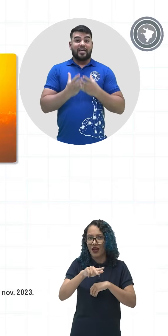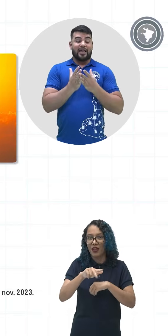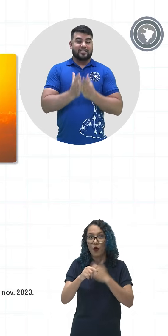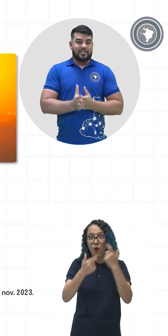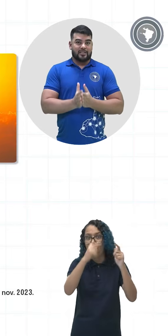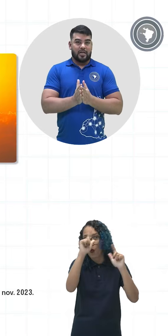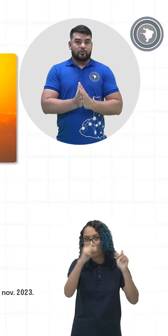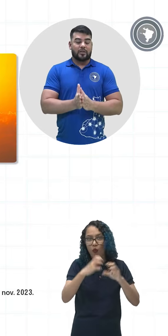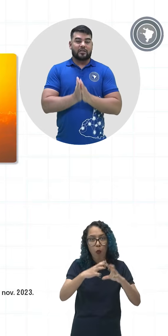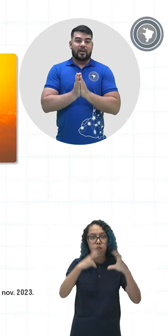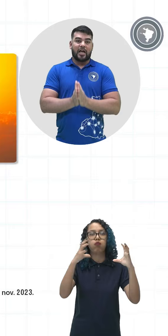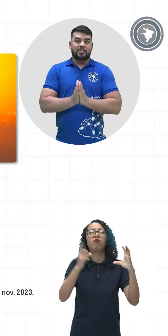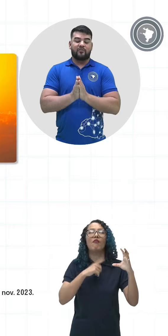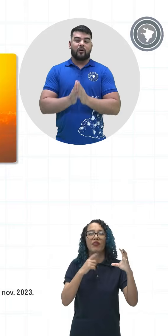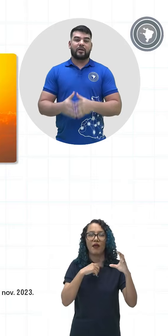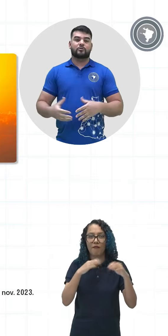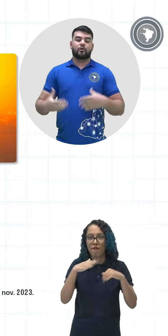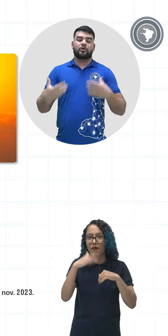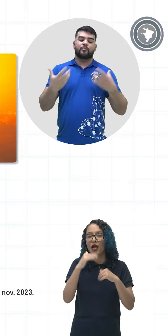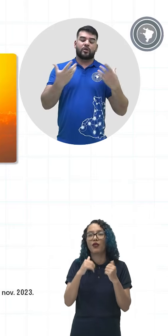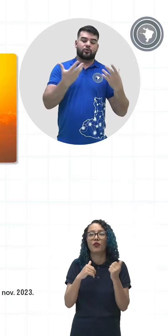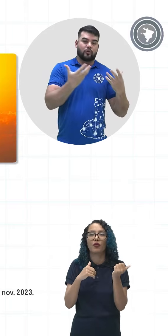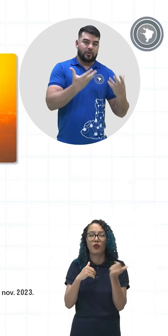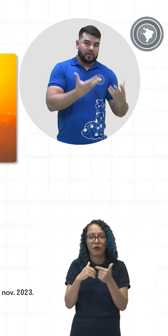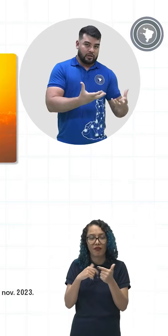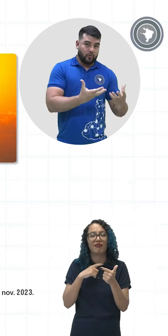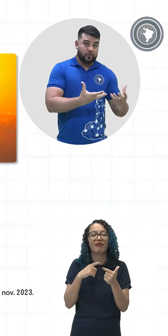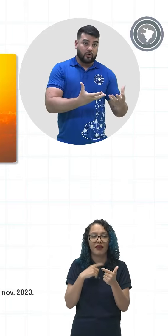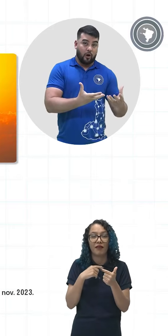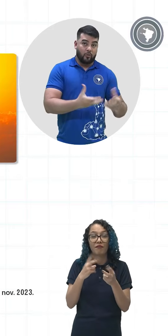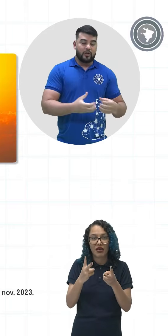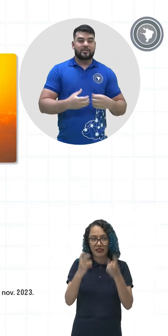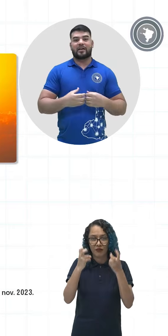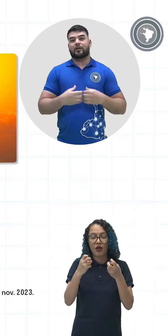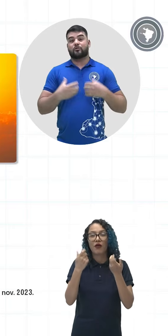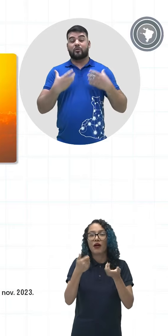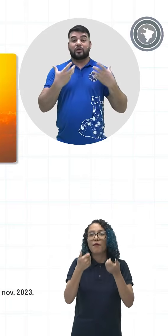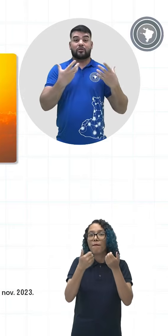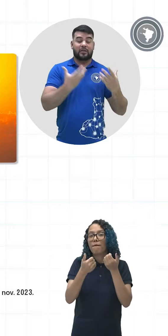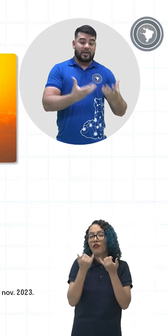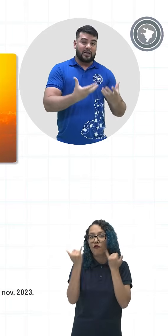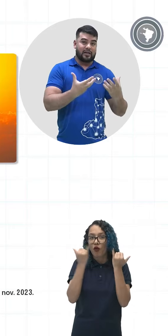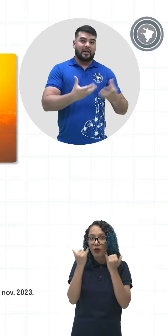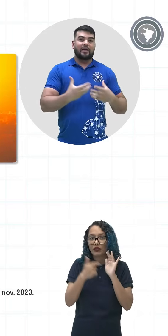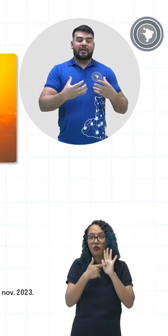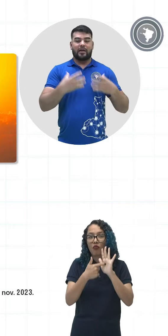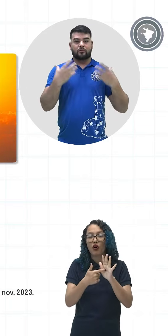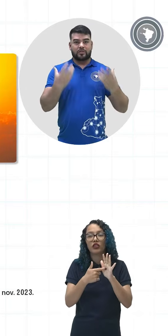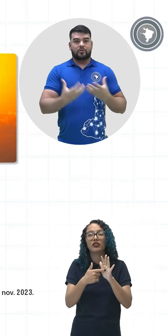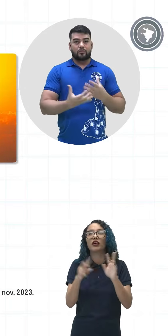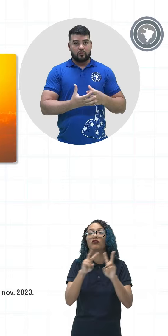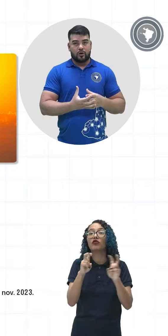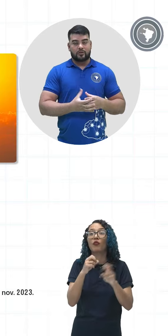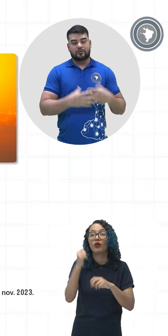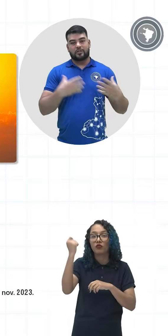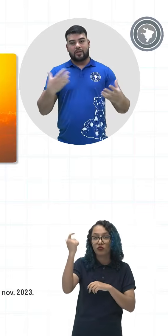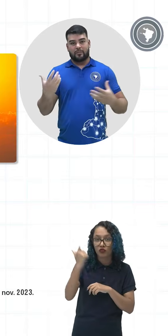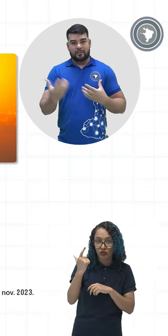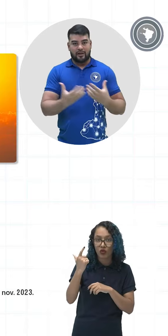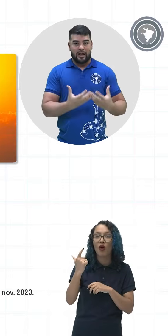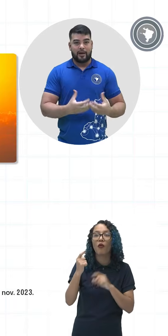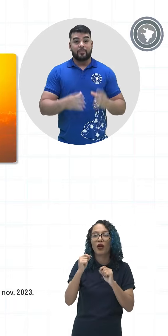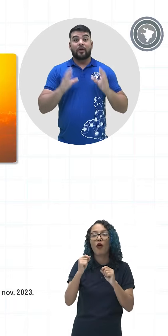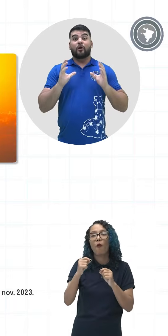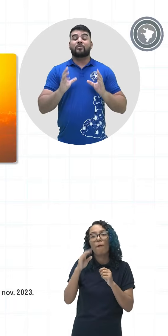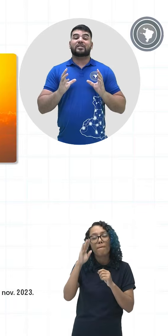observe que esse texto ele traz informações sobre o Sol, certo? Sobre a estrela que é o centro do nosso